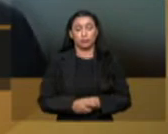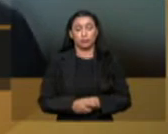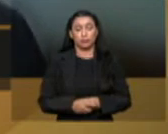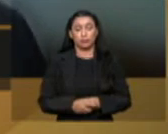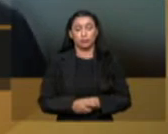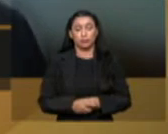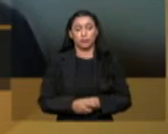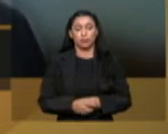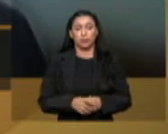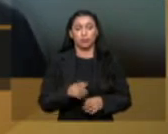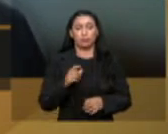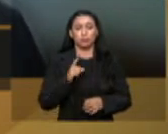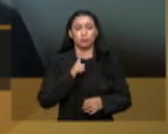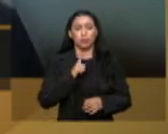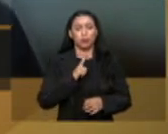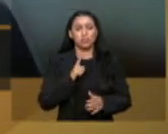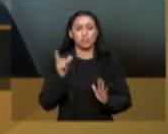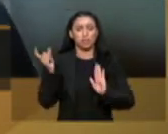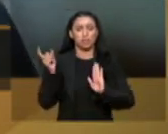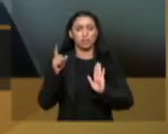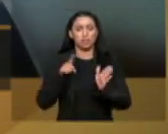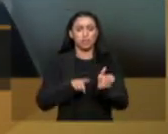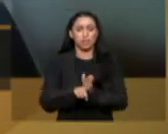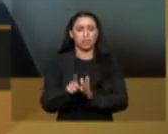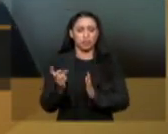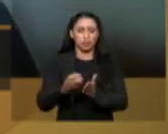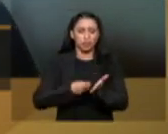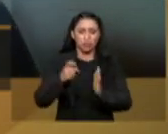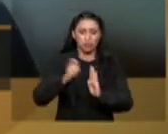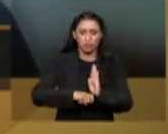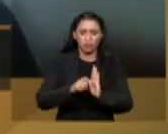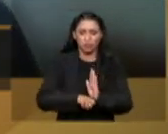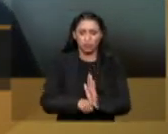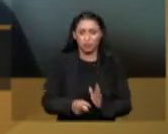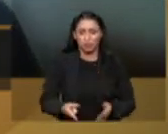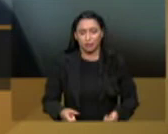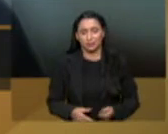função extrafiscal a ser desenvolvida